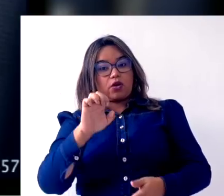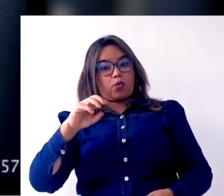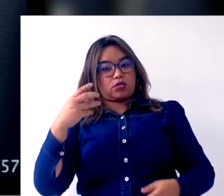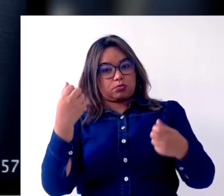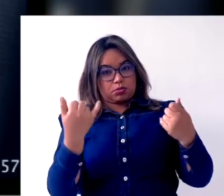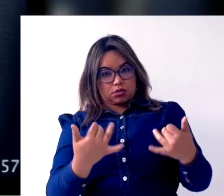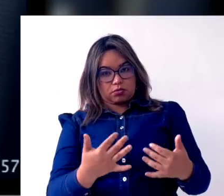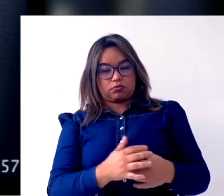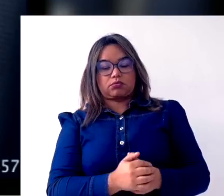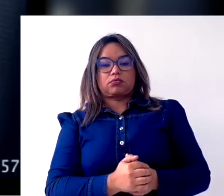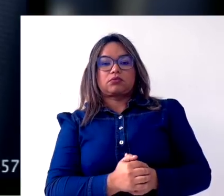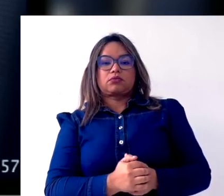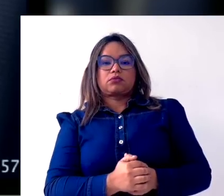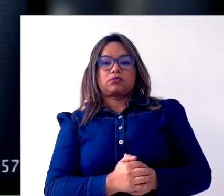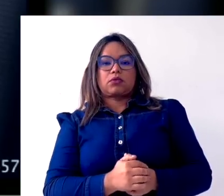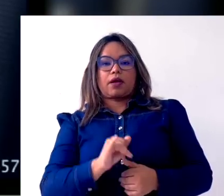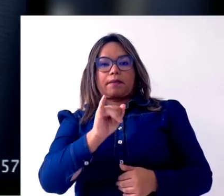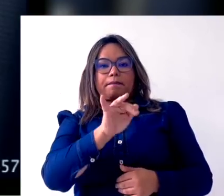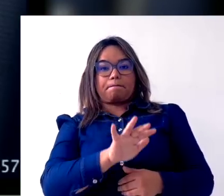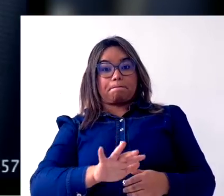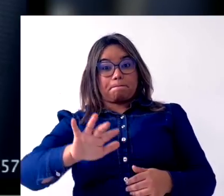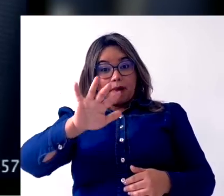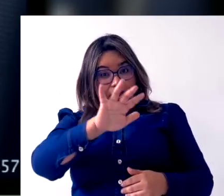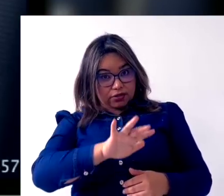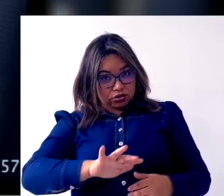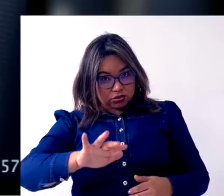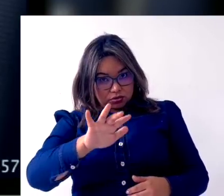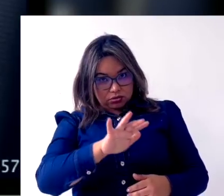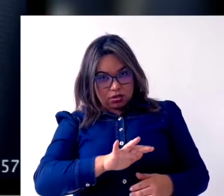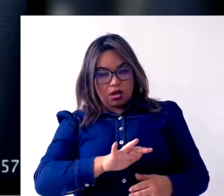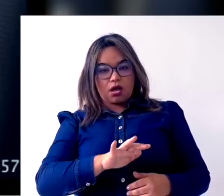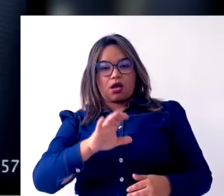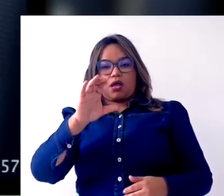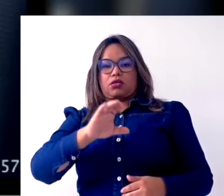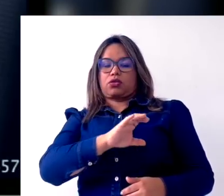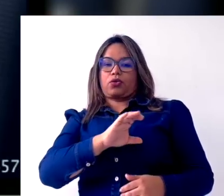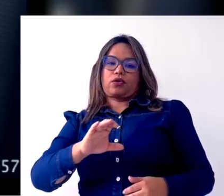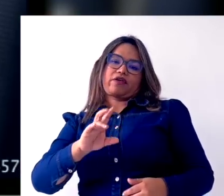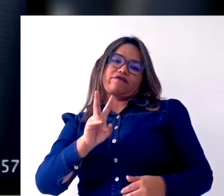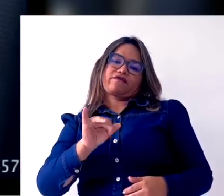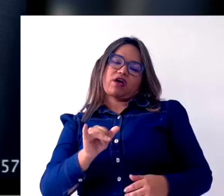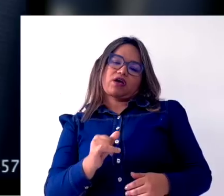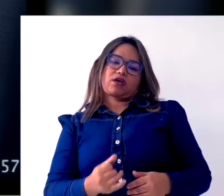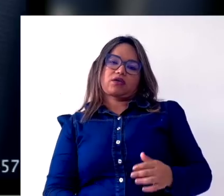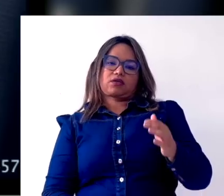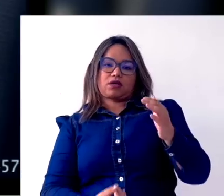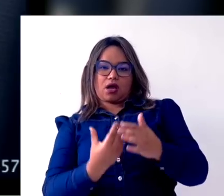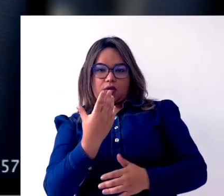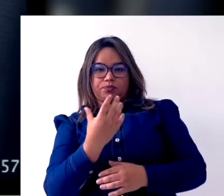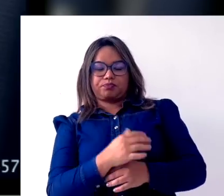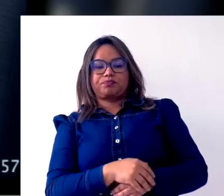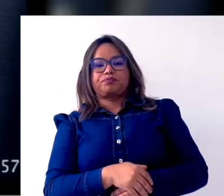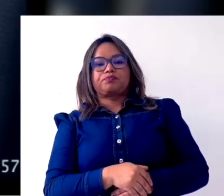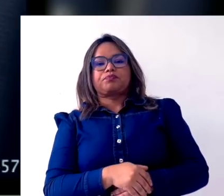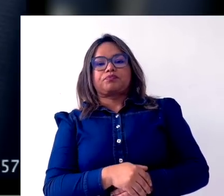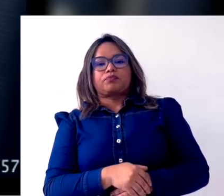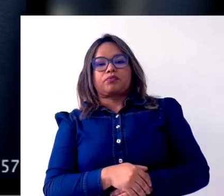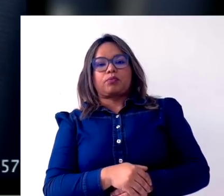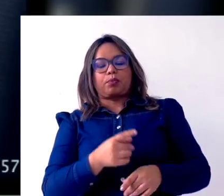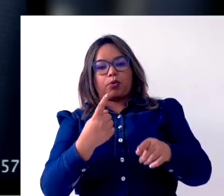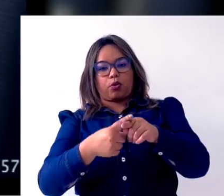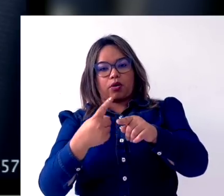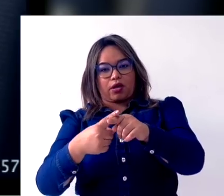da besta representa essa forma do protestantismo apostatado que se desenvolverá quando as igrejas protestantes buscarem